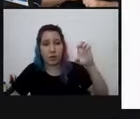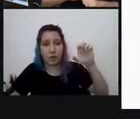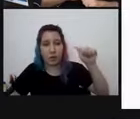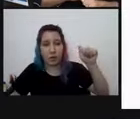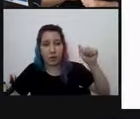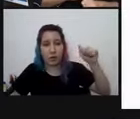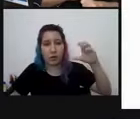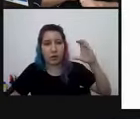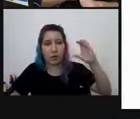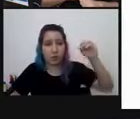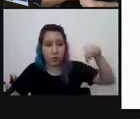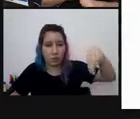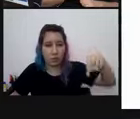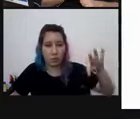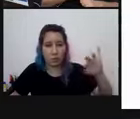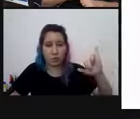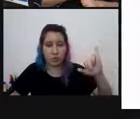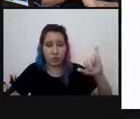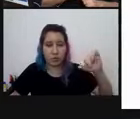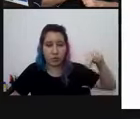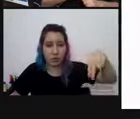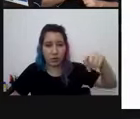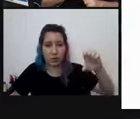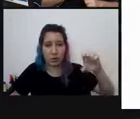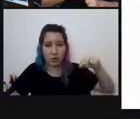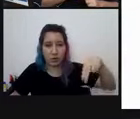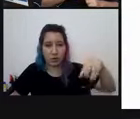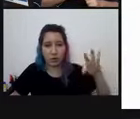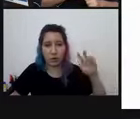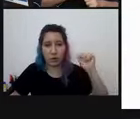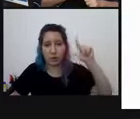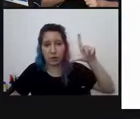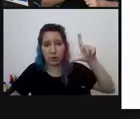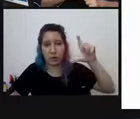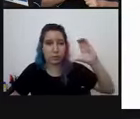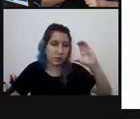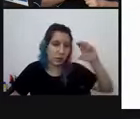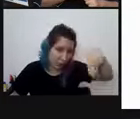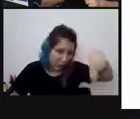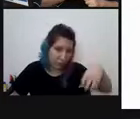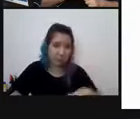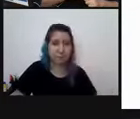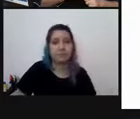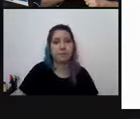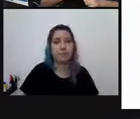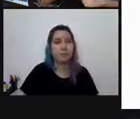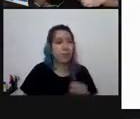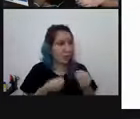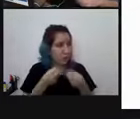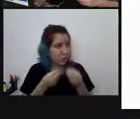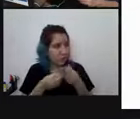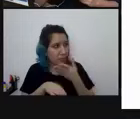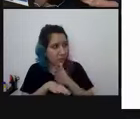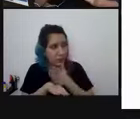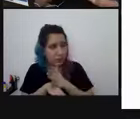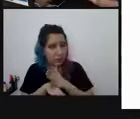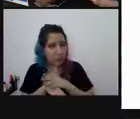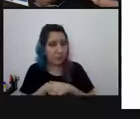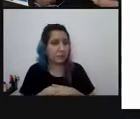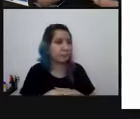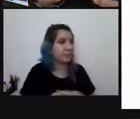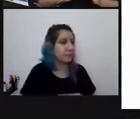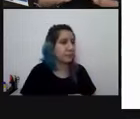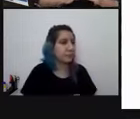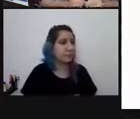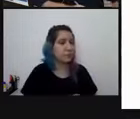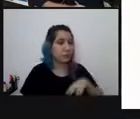isso. Você faz expedições para lá? Como que é a sua conexão com esse local também, Renato? A Ilha Caiçara Expedições